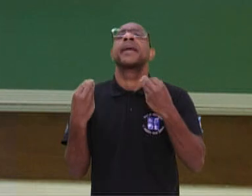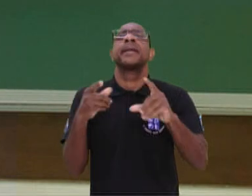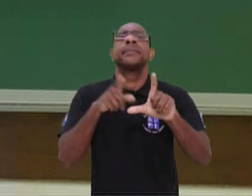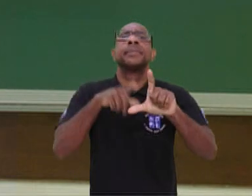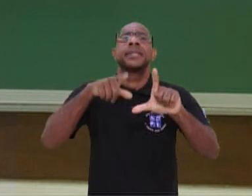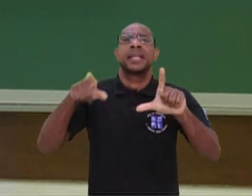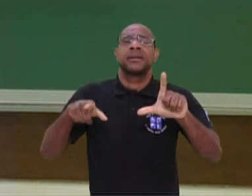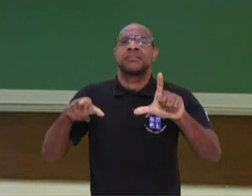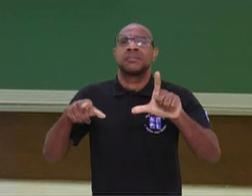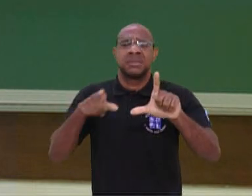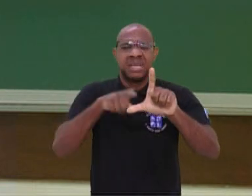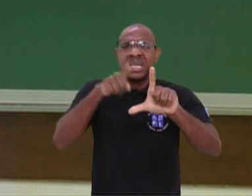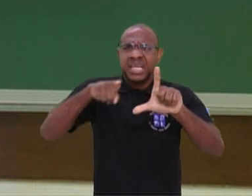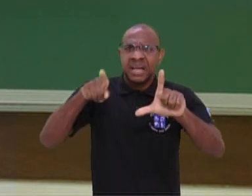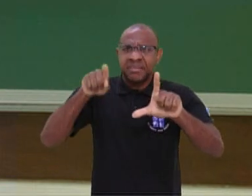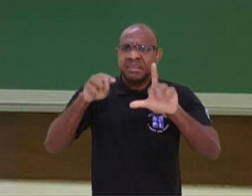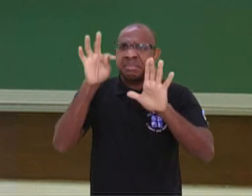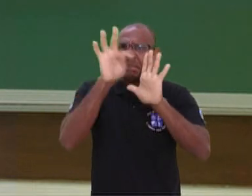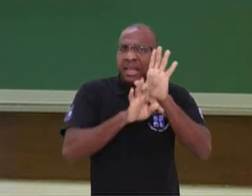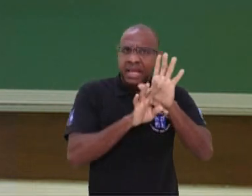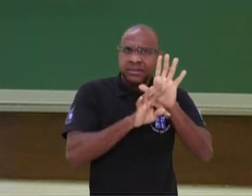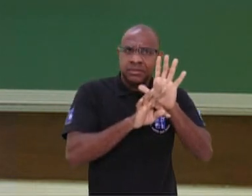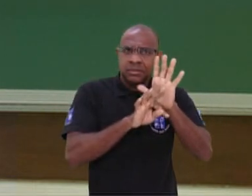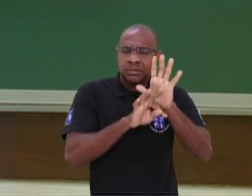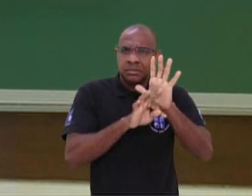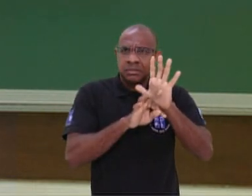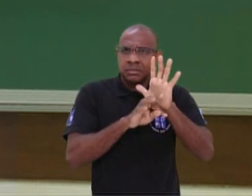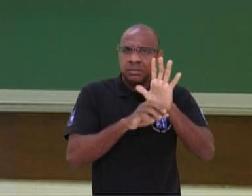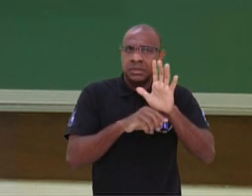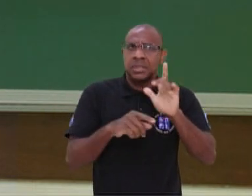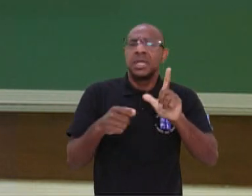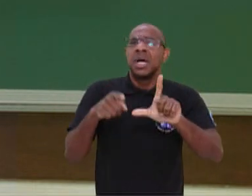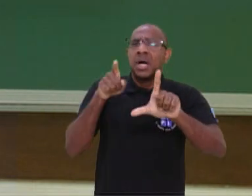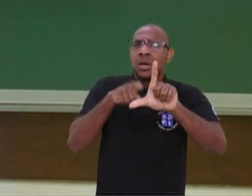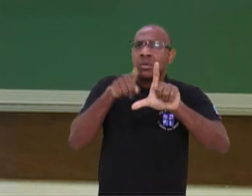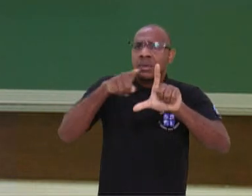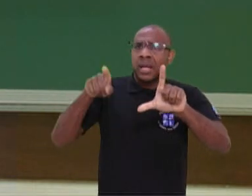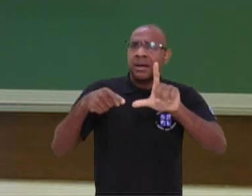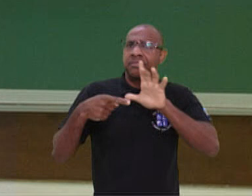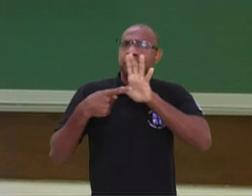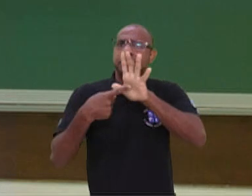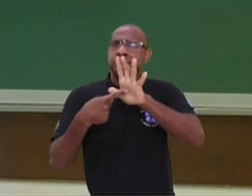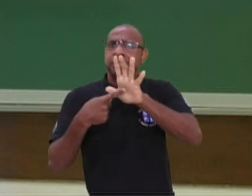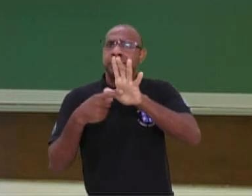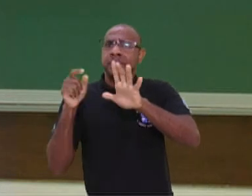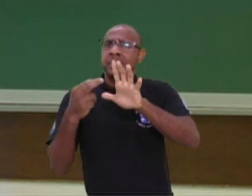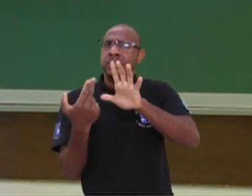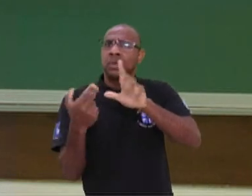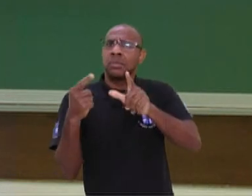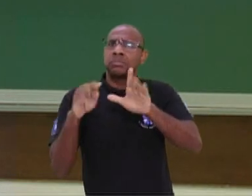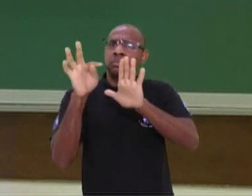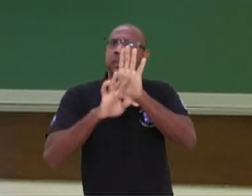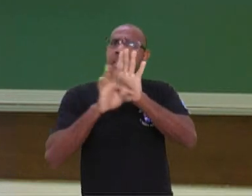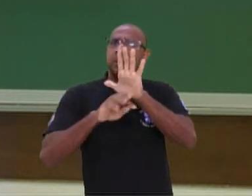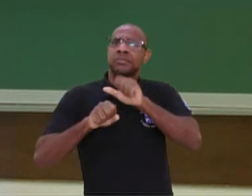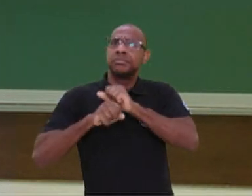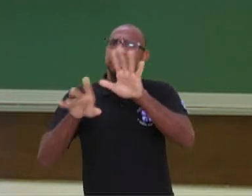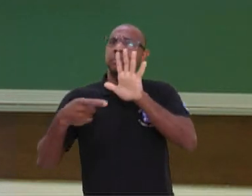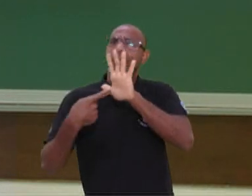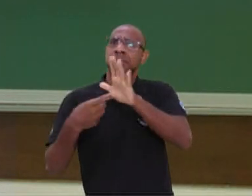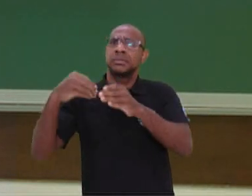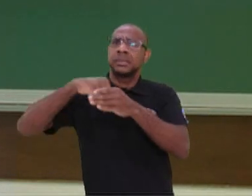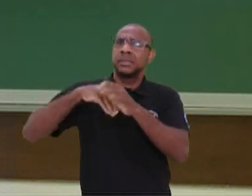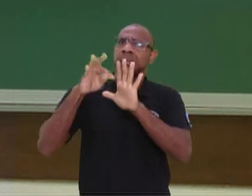textos? E, finalmente, os gráficos circulam com outros textos? Pois bem, uma coisa eu já digo para vocês. Sim, gráficos